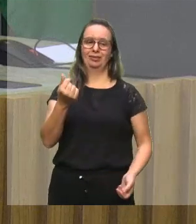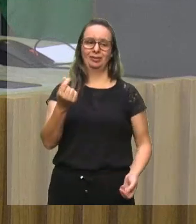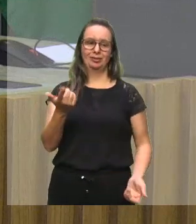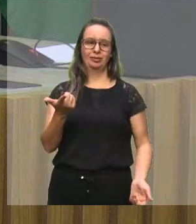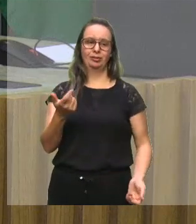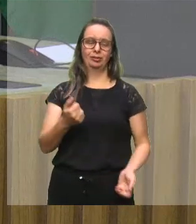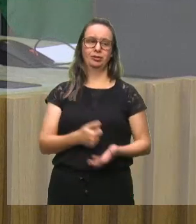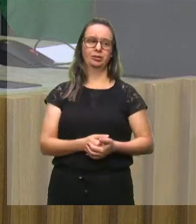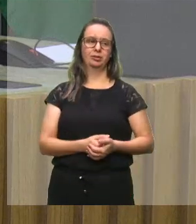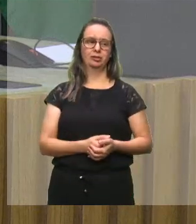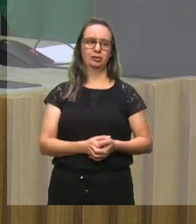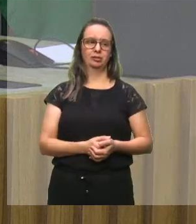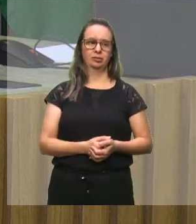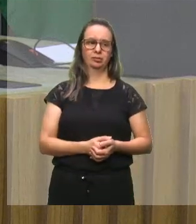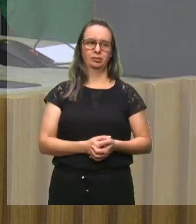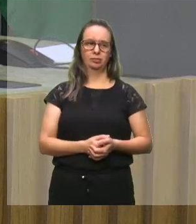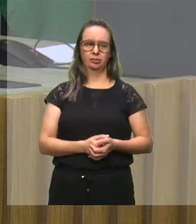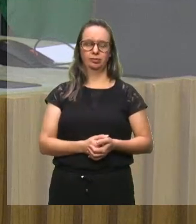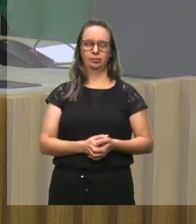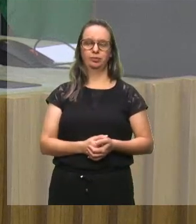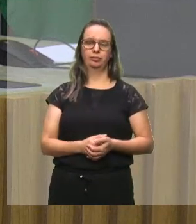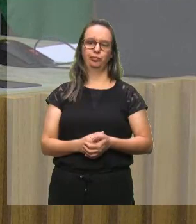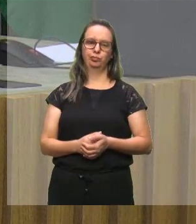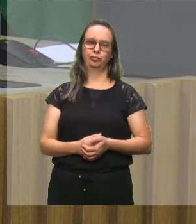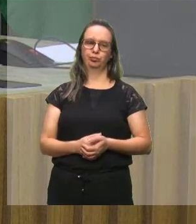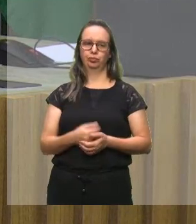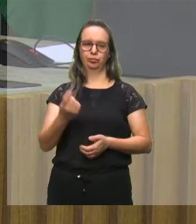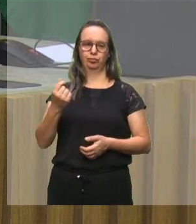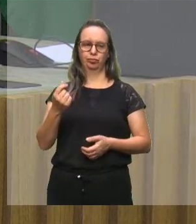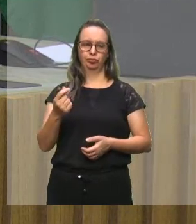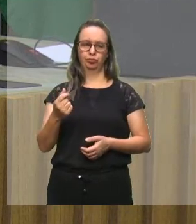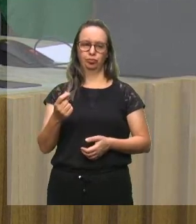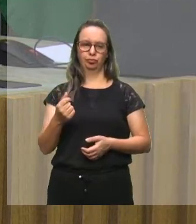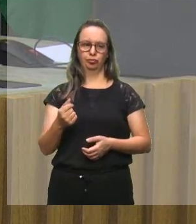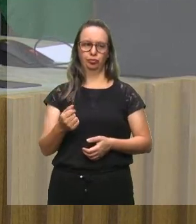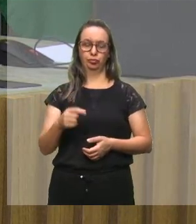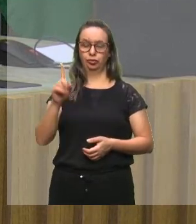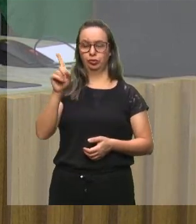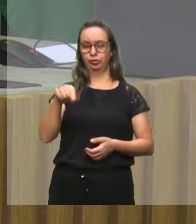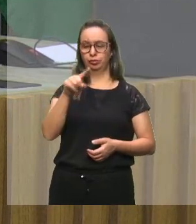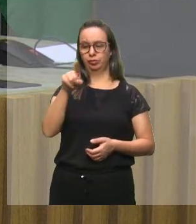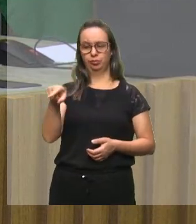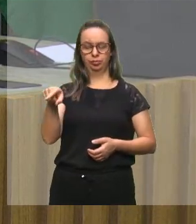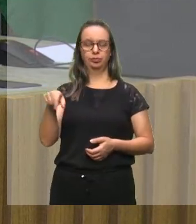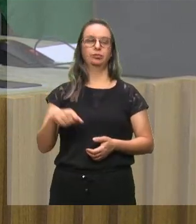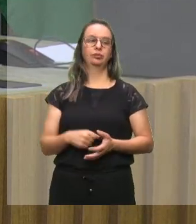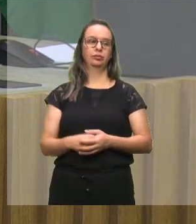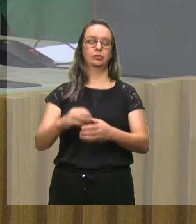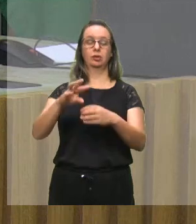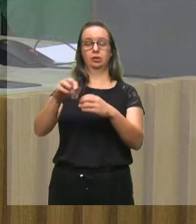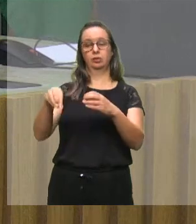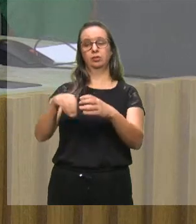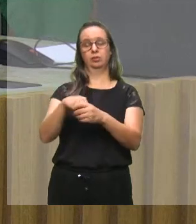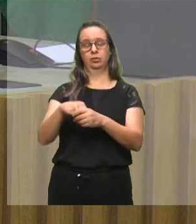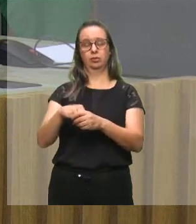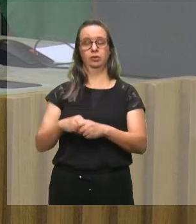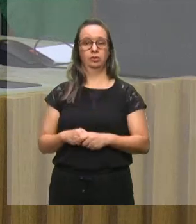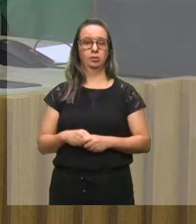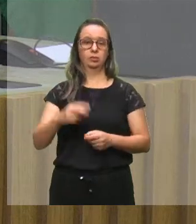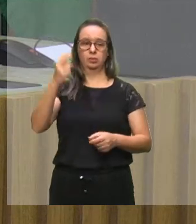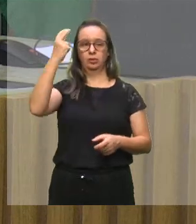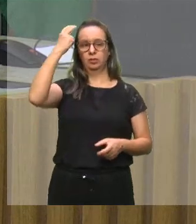tremenda, a gente teve os recursos cortados. Então, gostaria que fosse incluído, principalmente porque na parte da